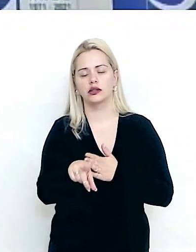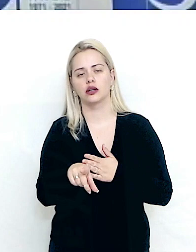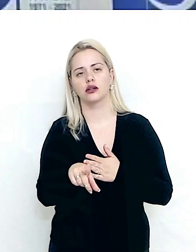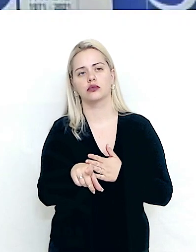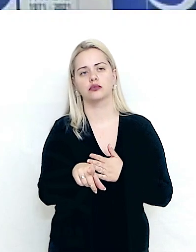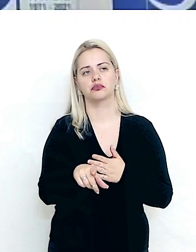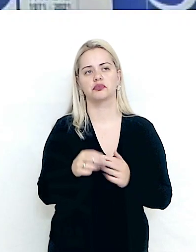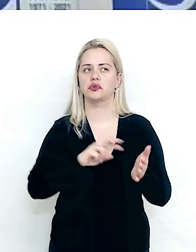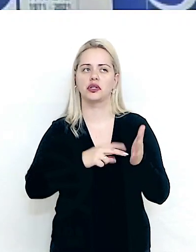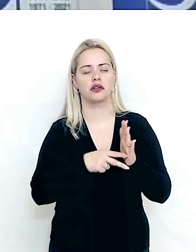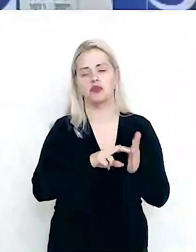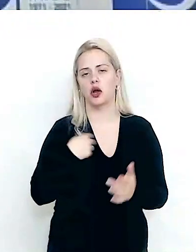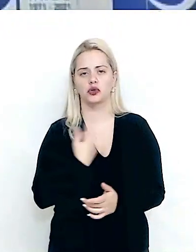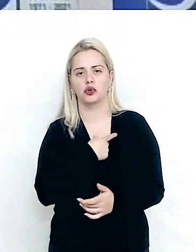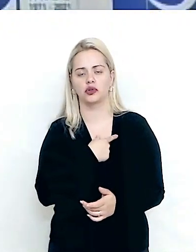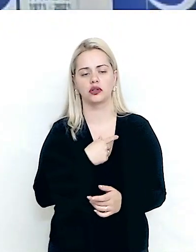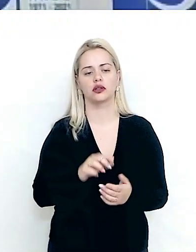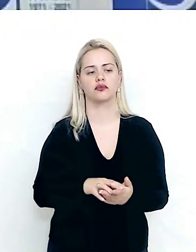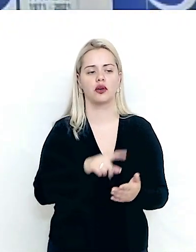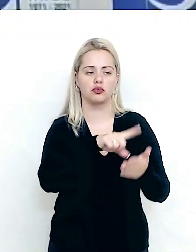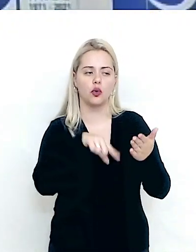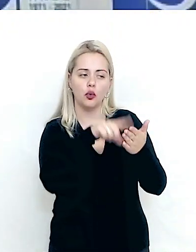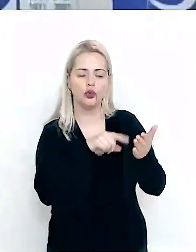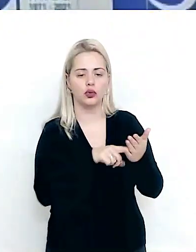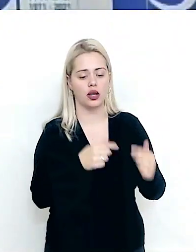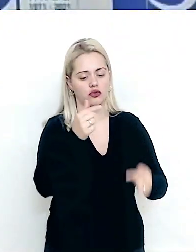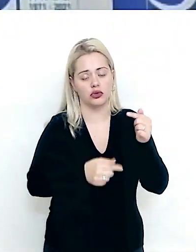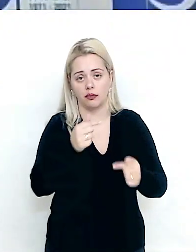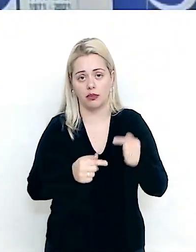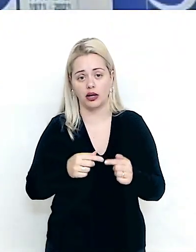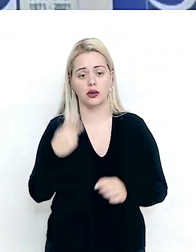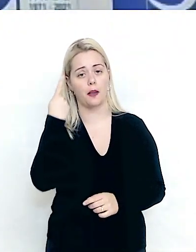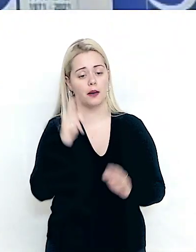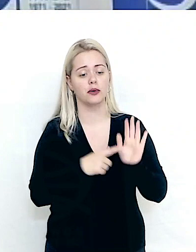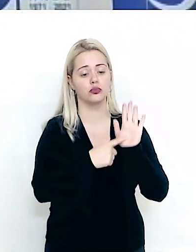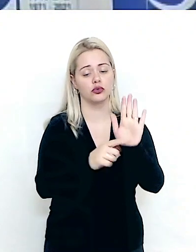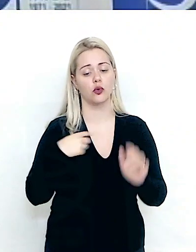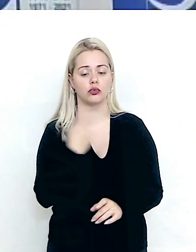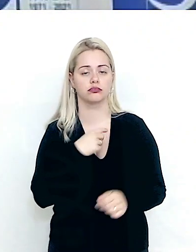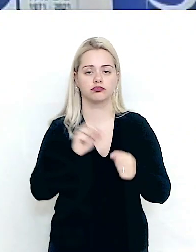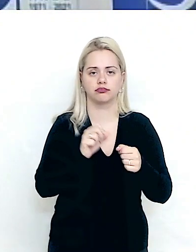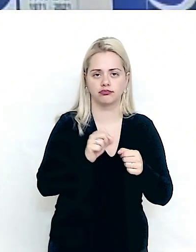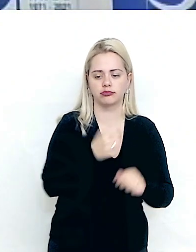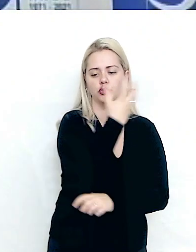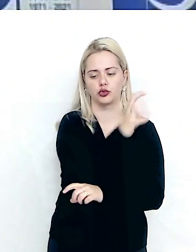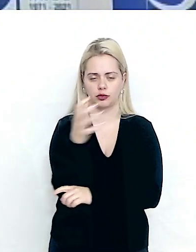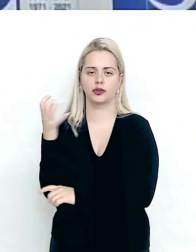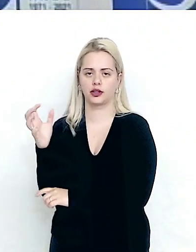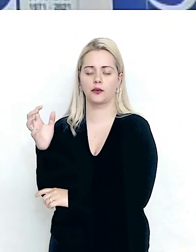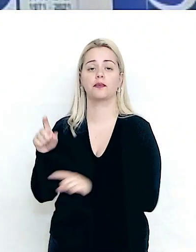Não significa que nós vamos nos excusar de participar do debate para mostrar o que nós estamos fazendo na área ambiental, mas